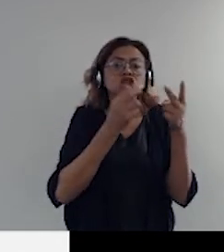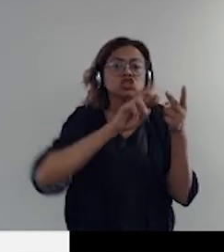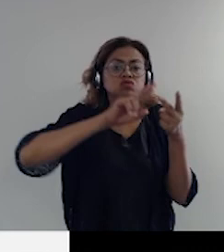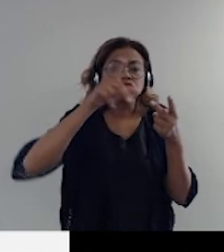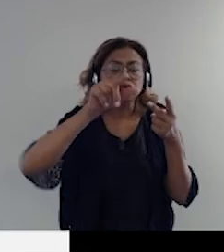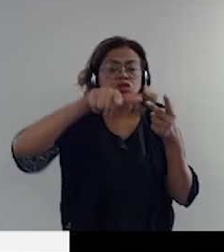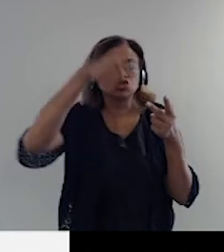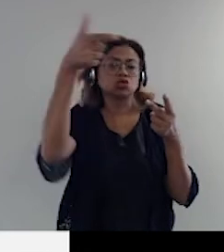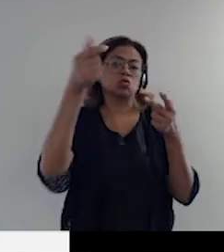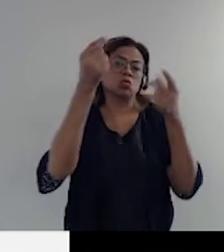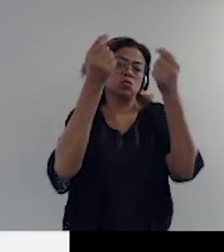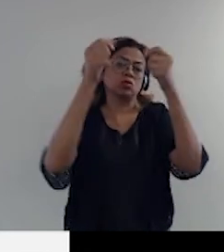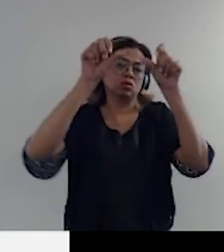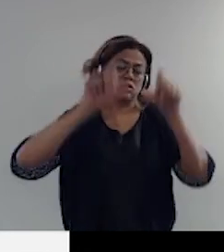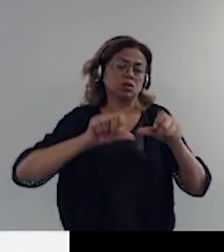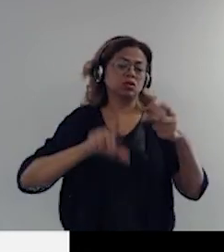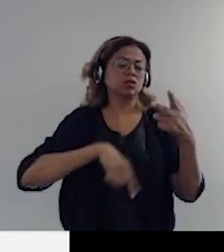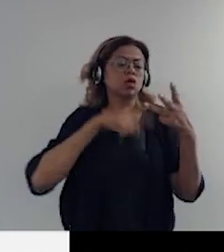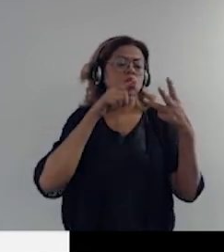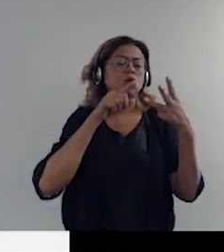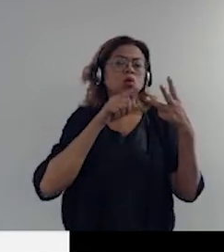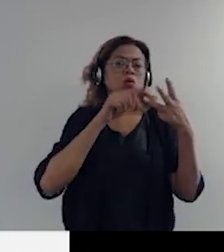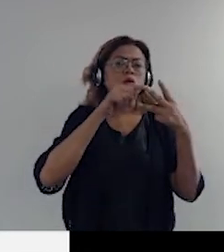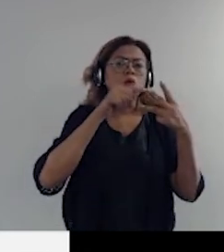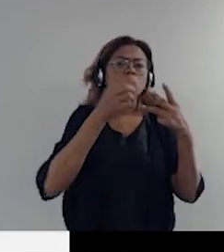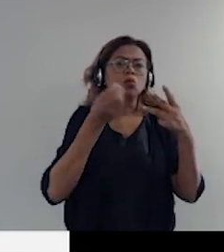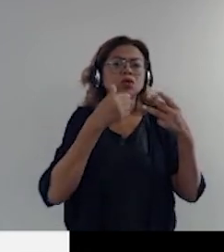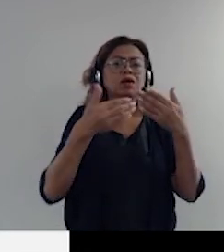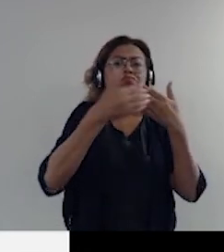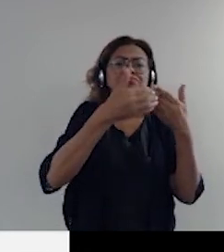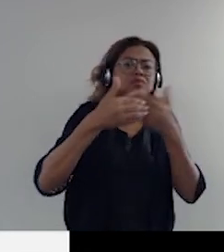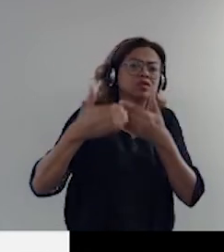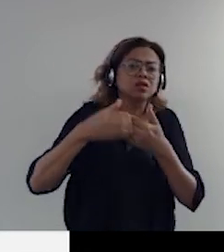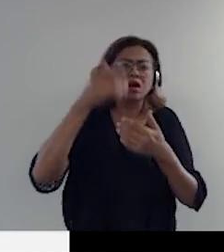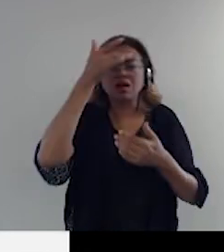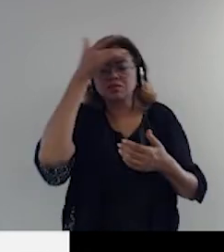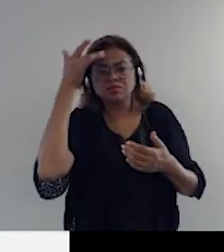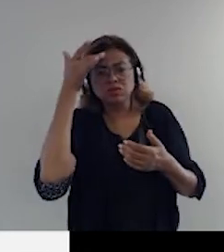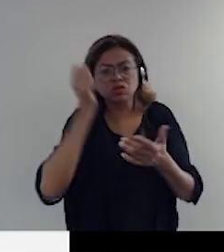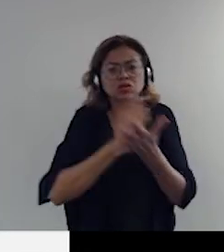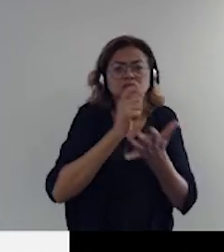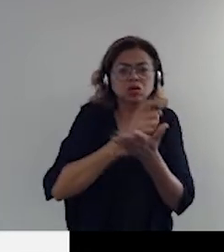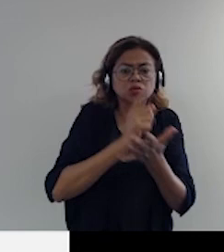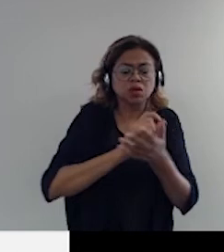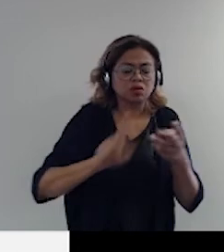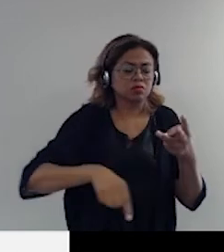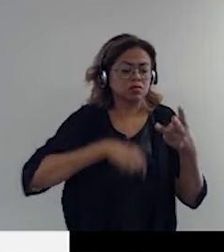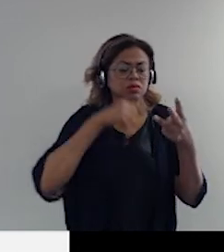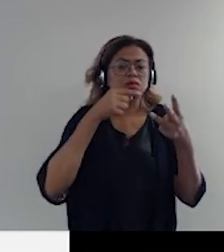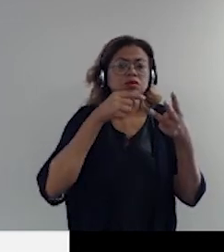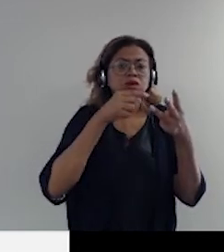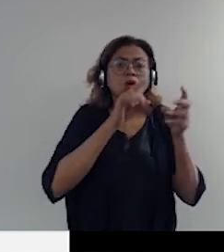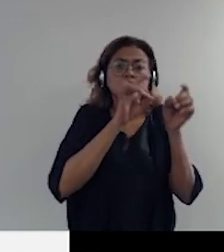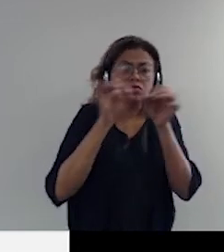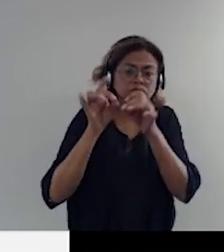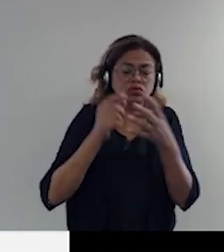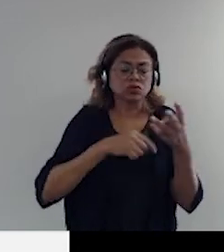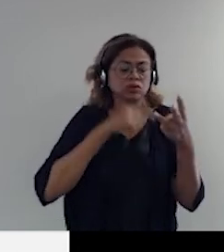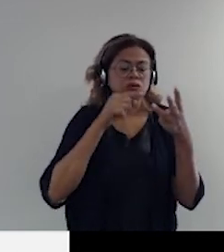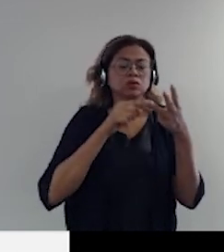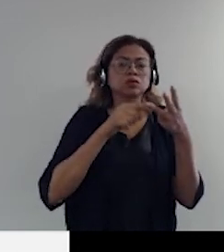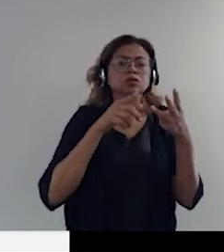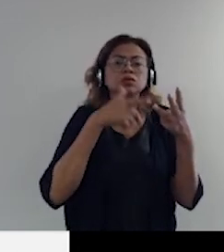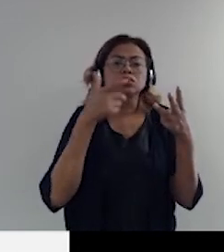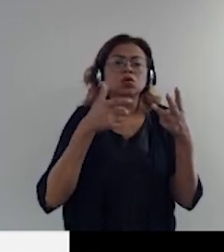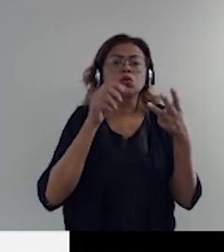mercado, como ela afetou os investidores de varejo, como ela afetou a indústria de fundos de investimento e como